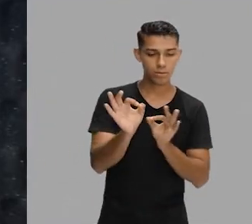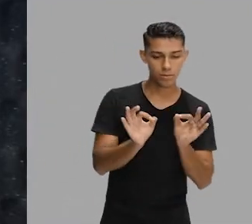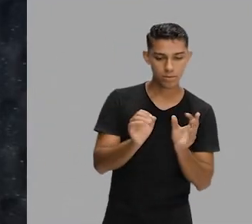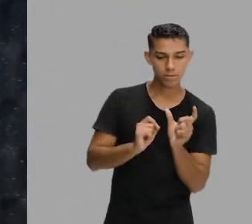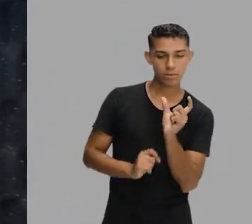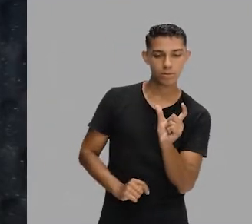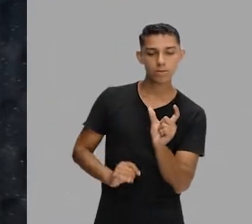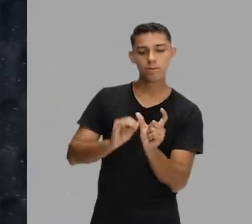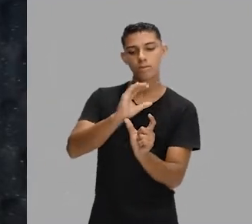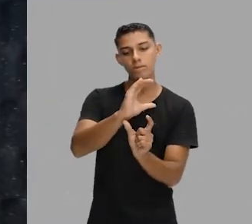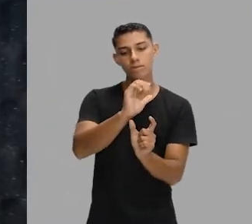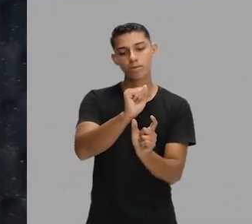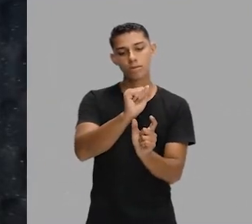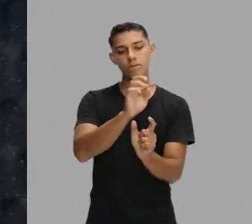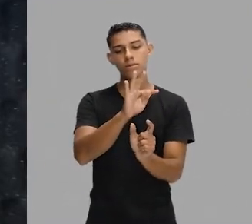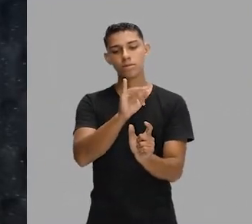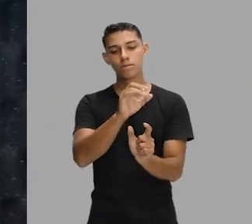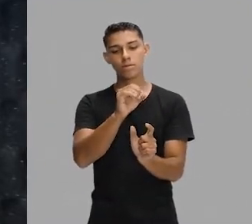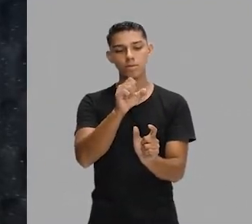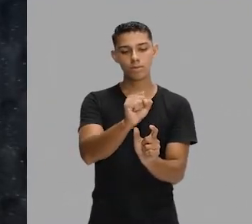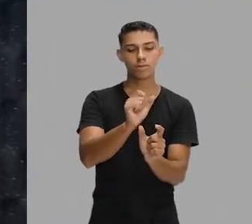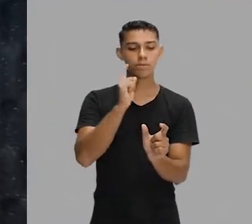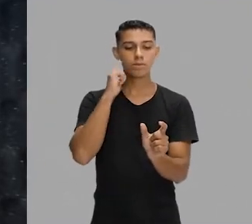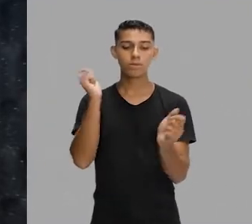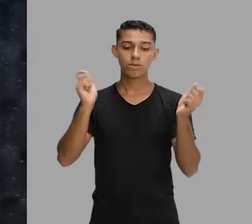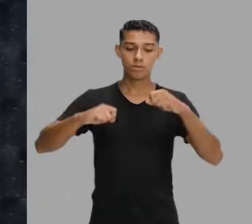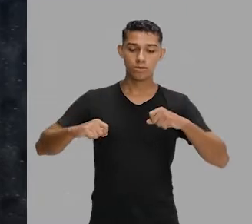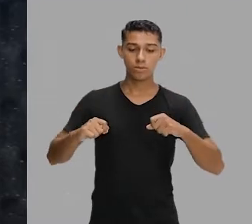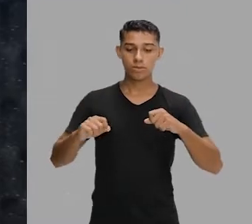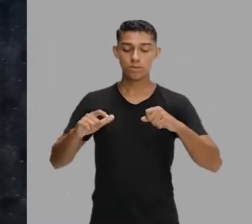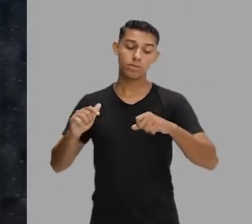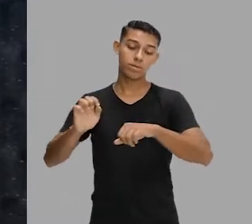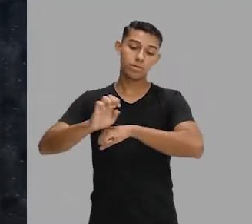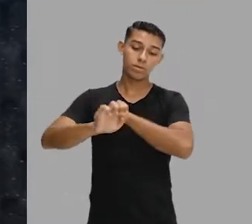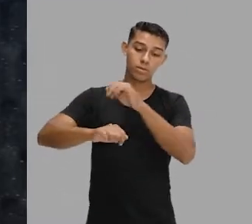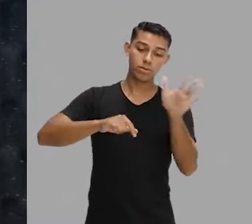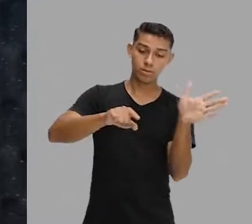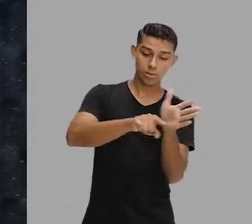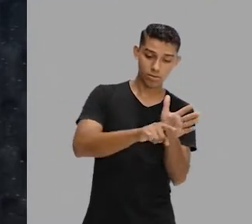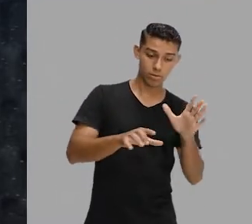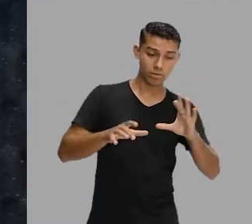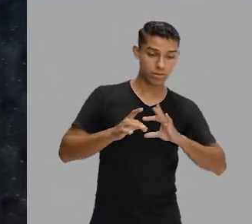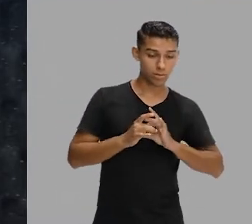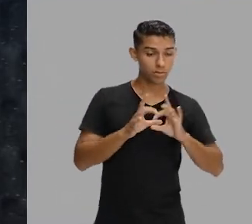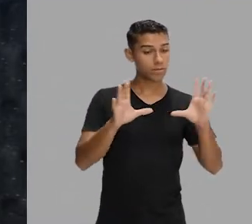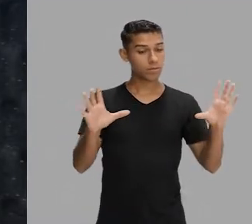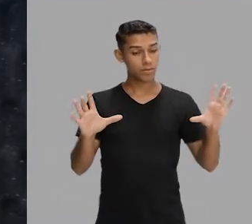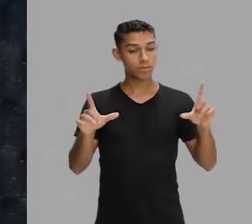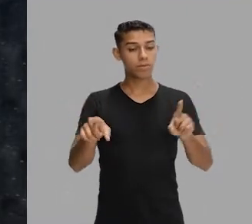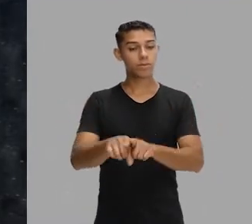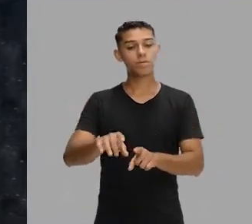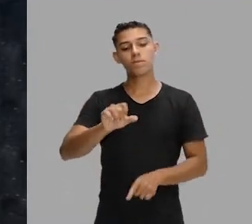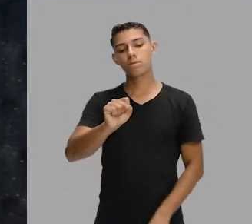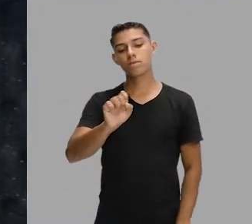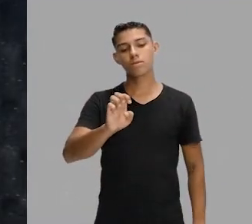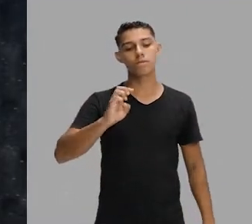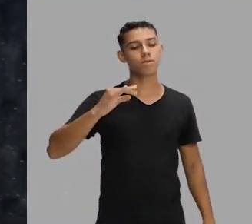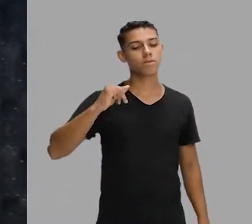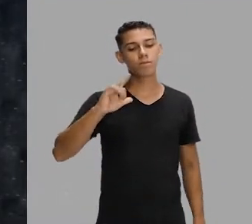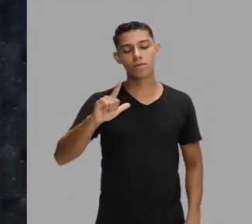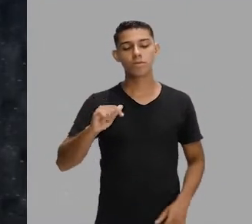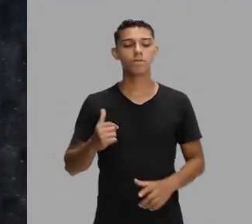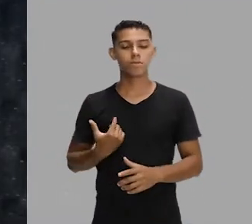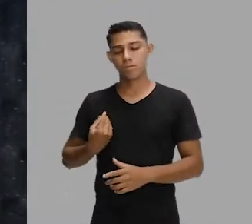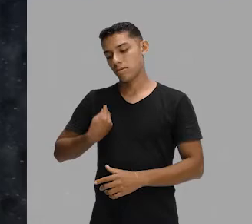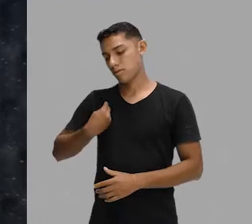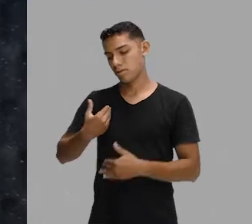semilivres ou elétrons livres. Vamos lá. Então, nos metais, os metais eles têm a tendência de perder